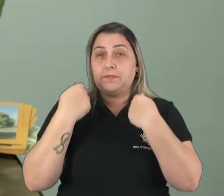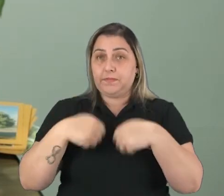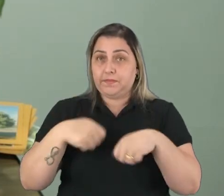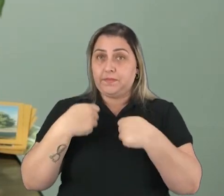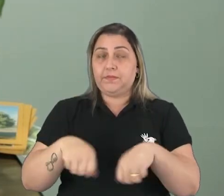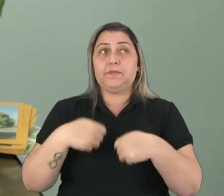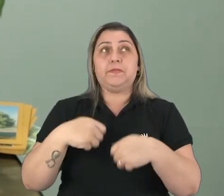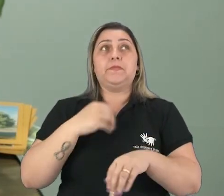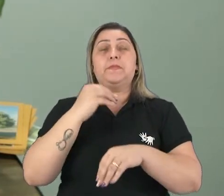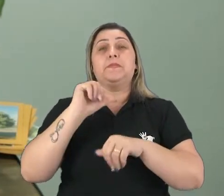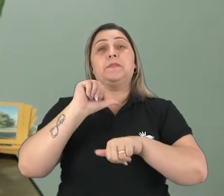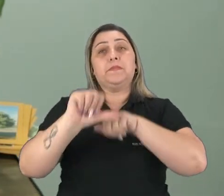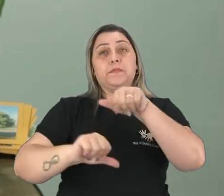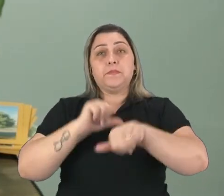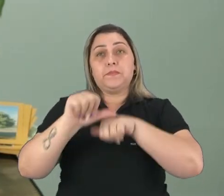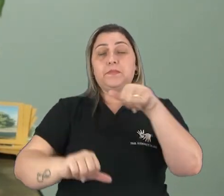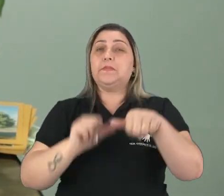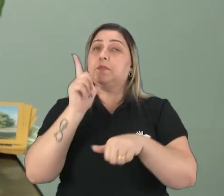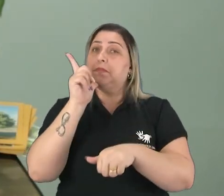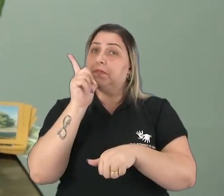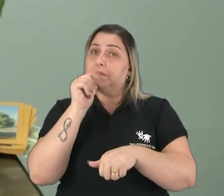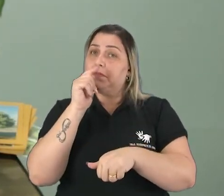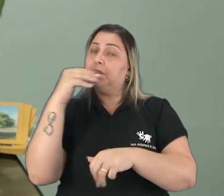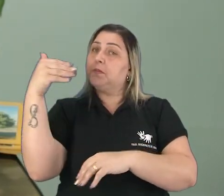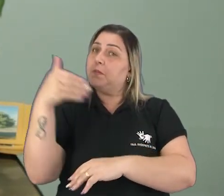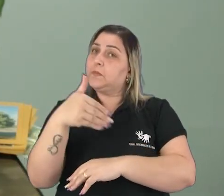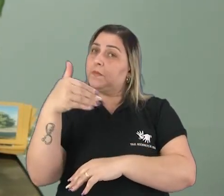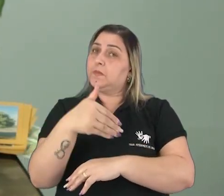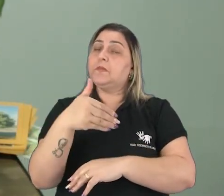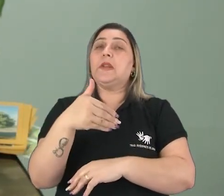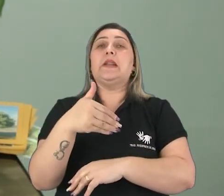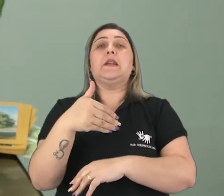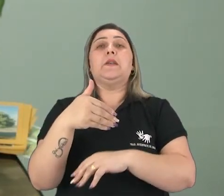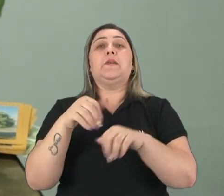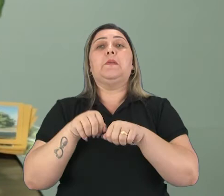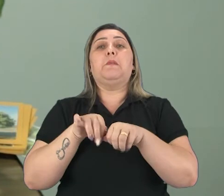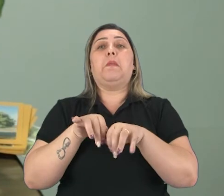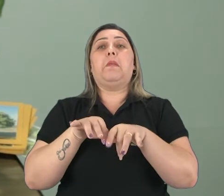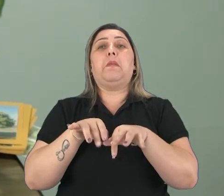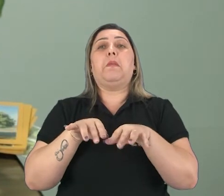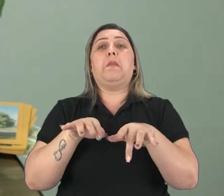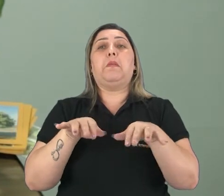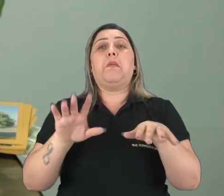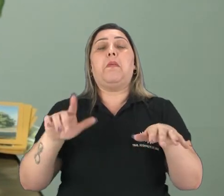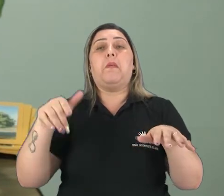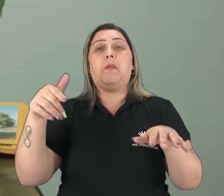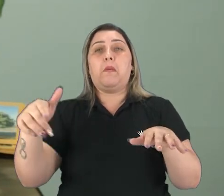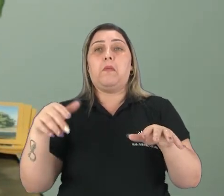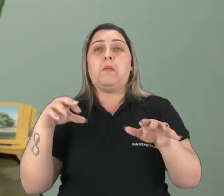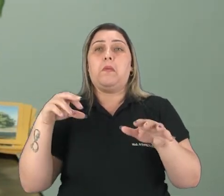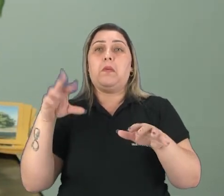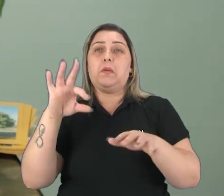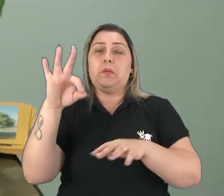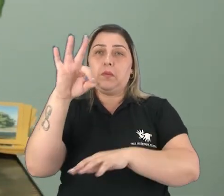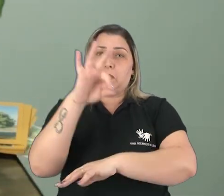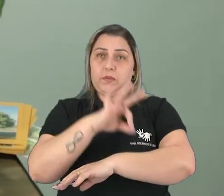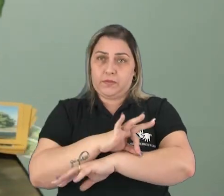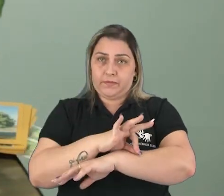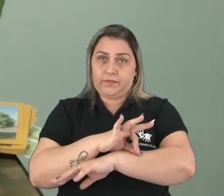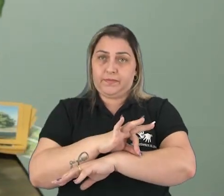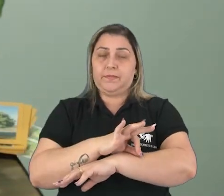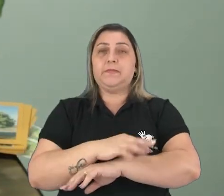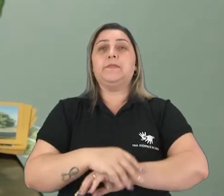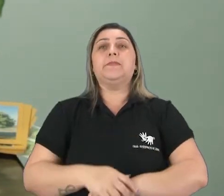necessário que sejam trocadas essa água frequentemente, para que não se prolifere ali outros insetos ou até mesmo mosquito